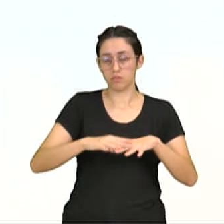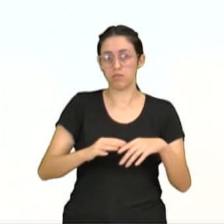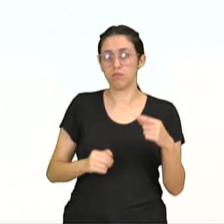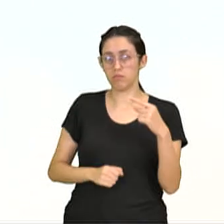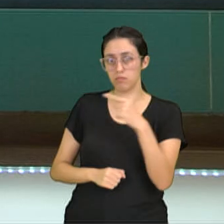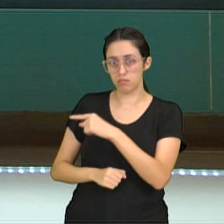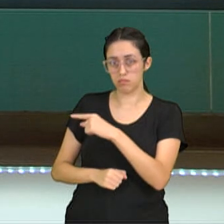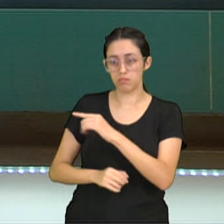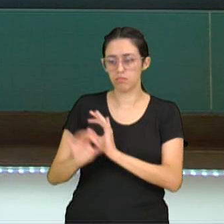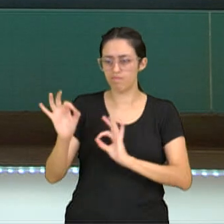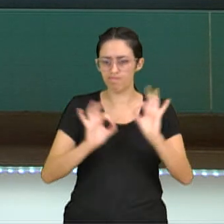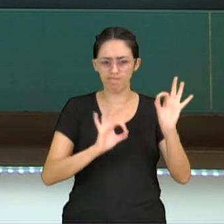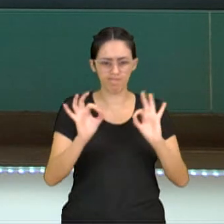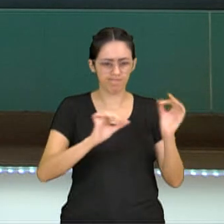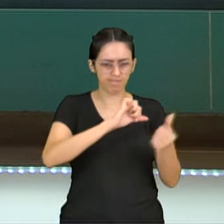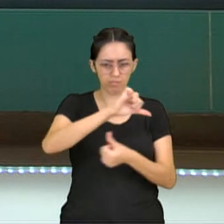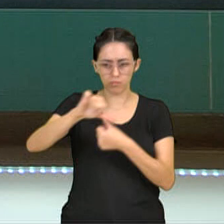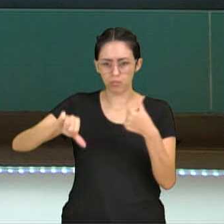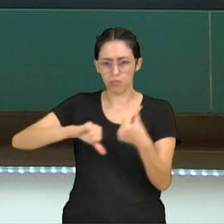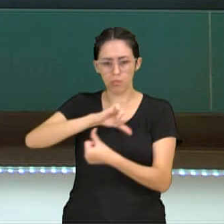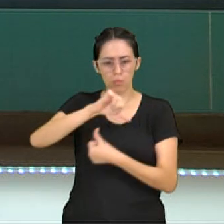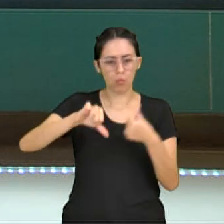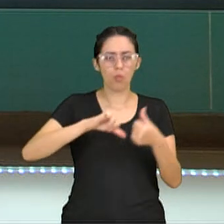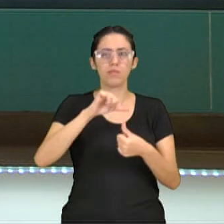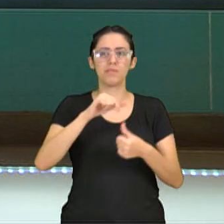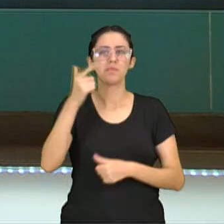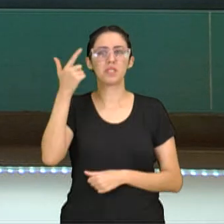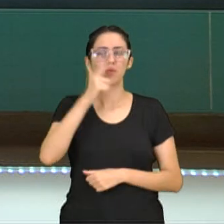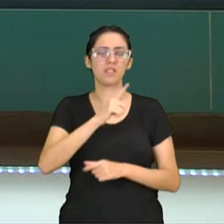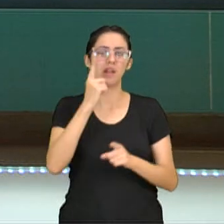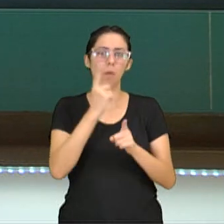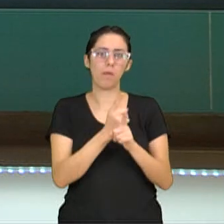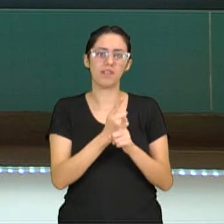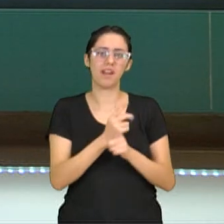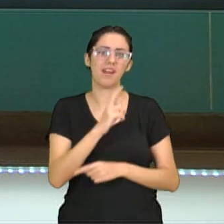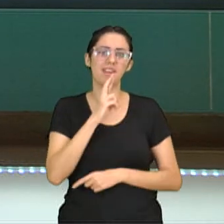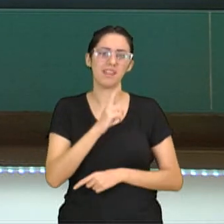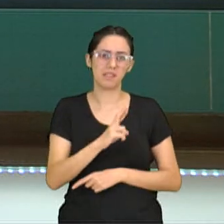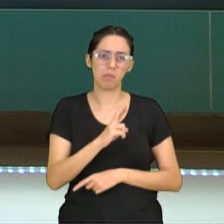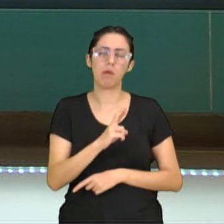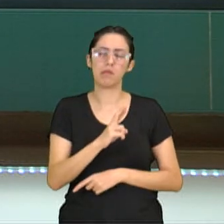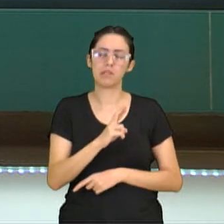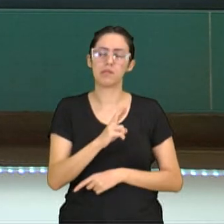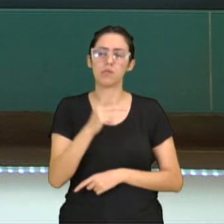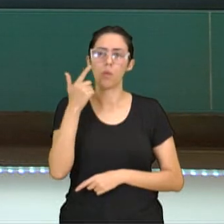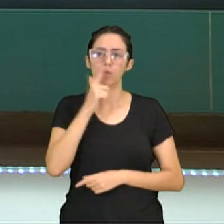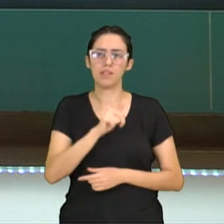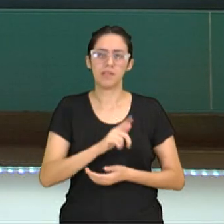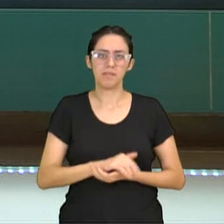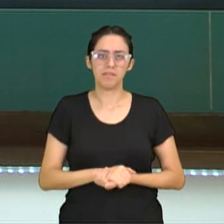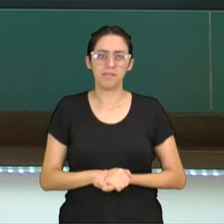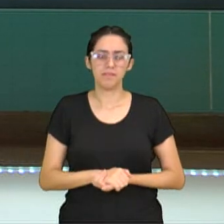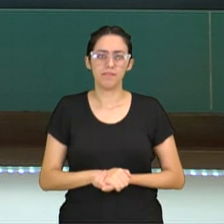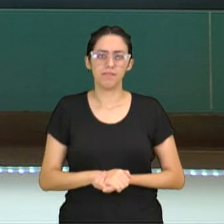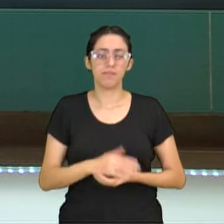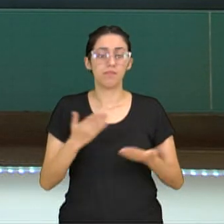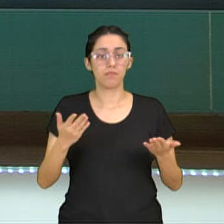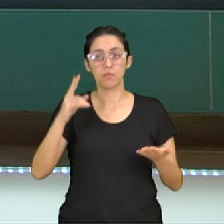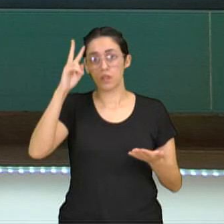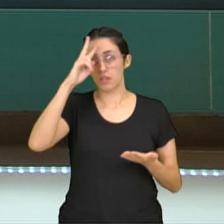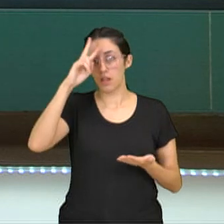expressão reorganizada, nós vamos conseguir encontrar a solução sim de uma equação, tá bom? Então vamos